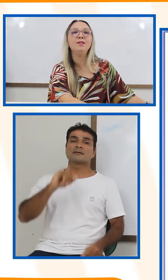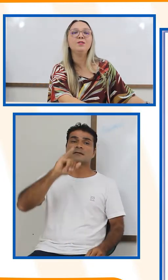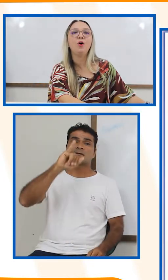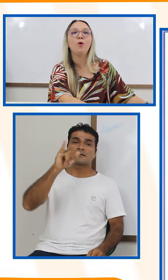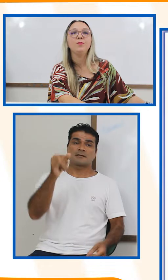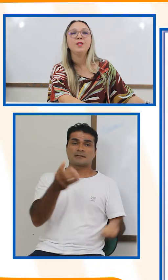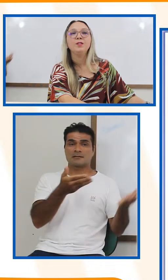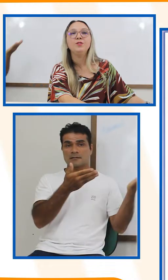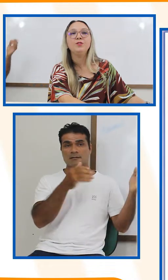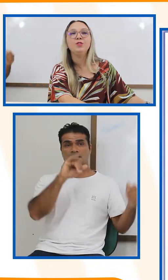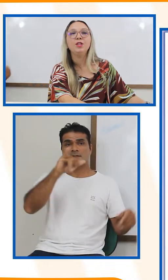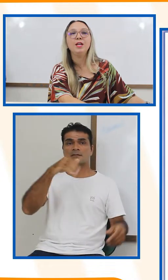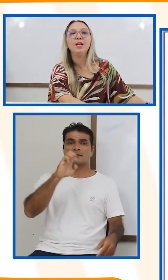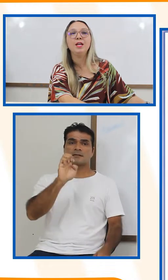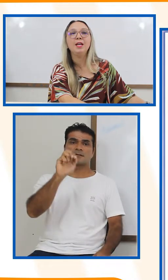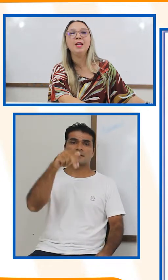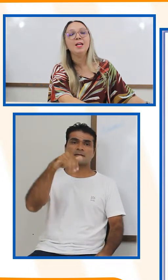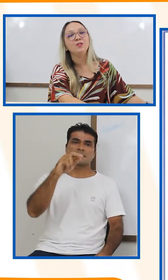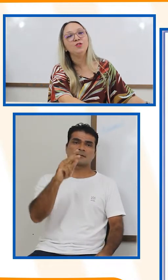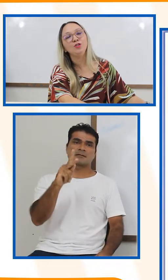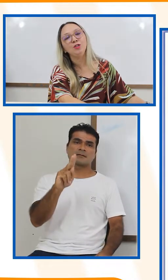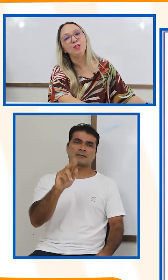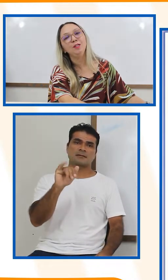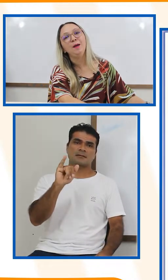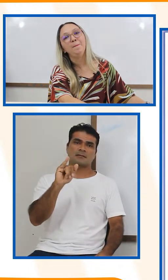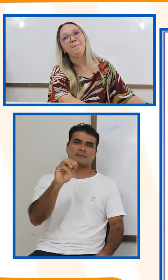jenipapo. Olha só.